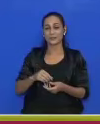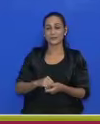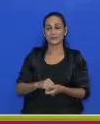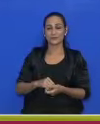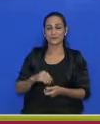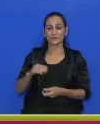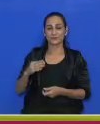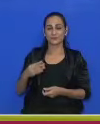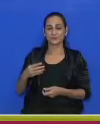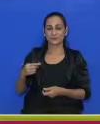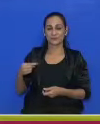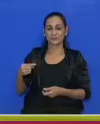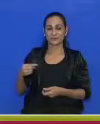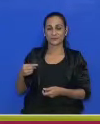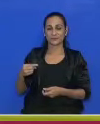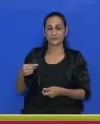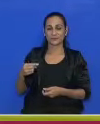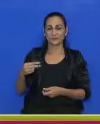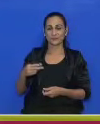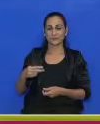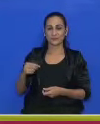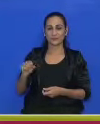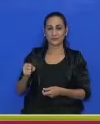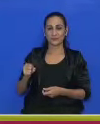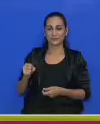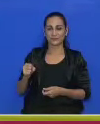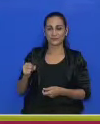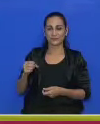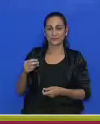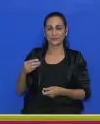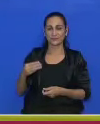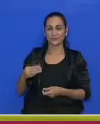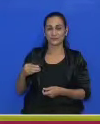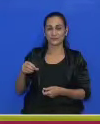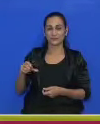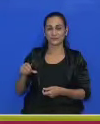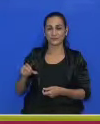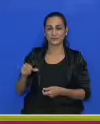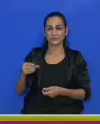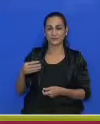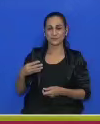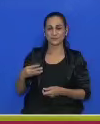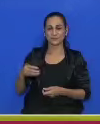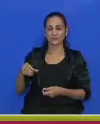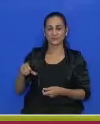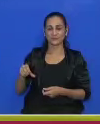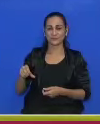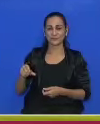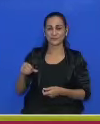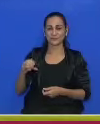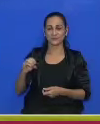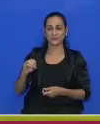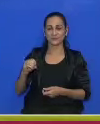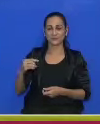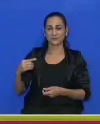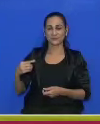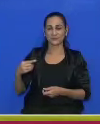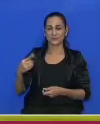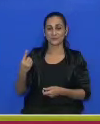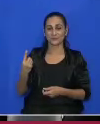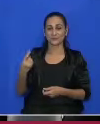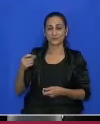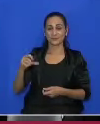Números 41, 28, 39, 49, 01